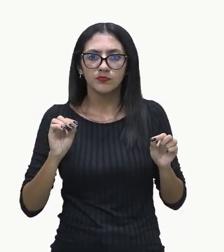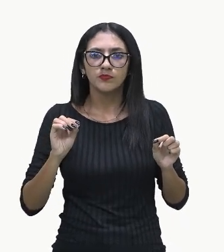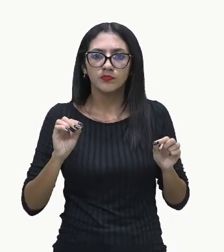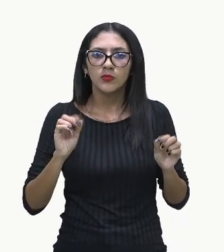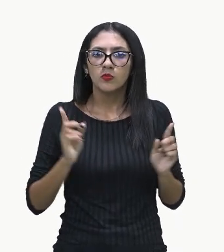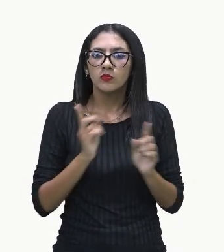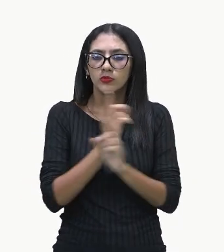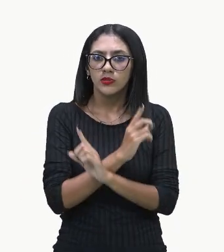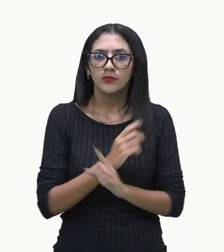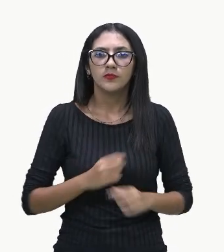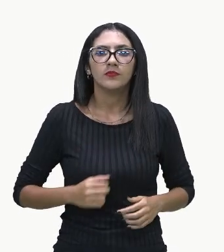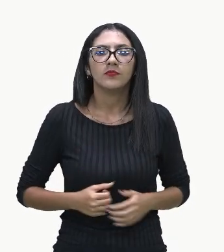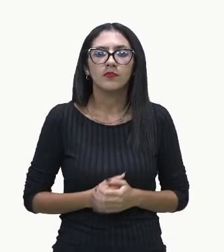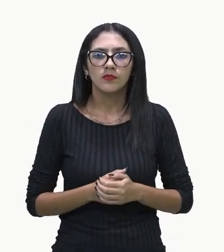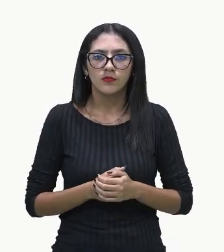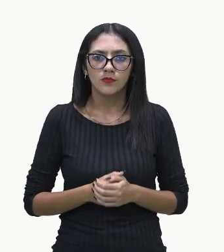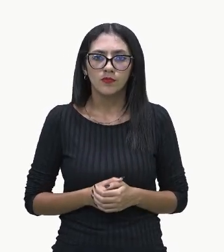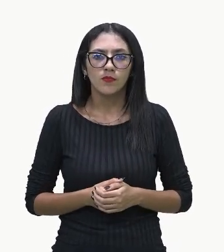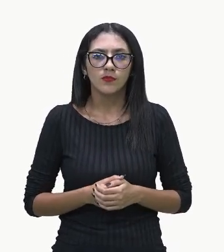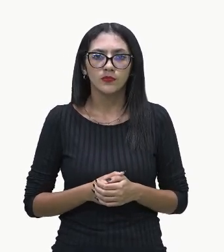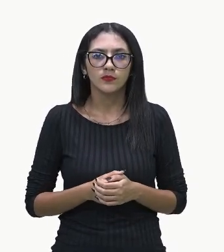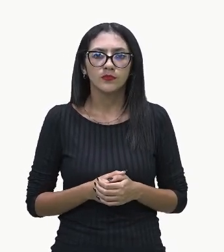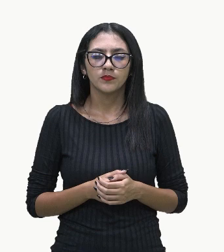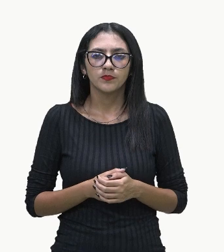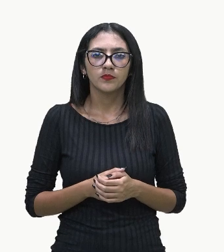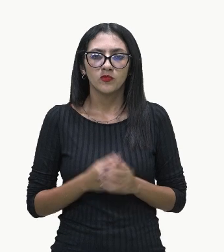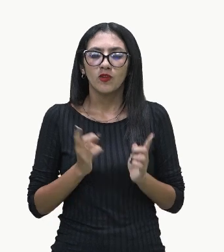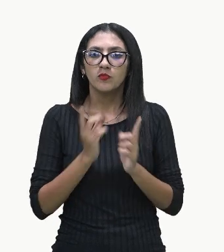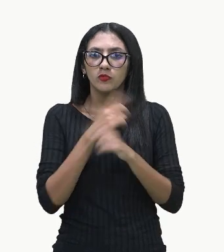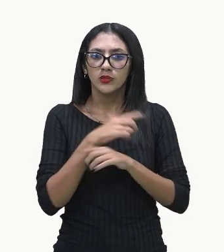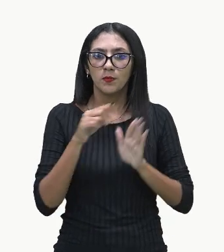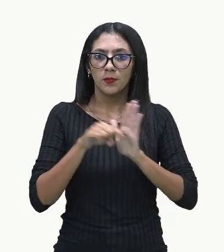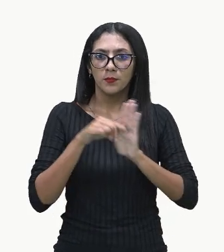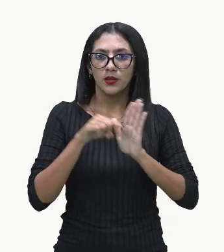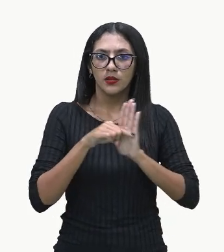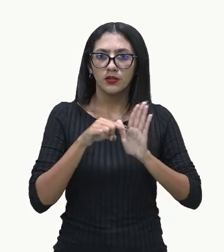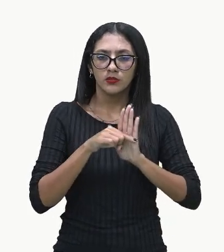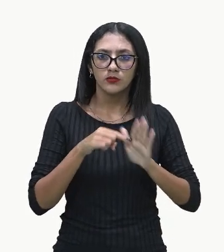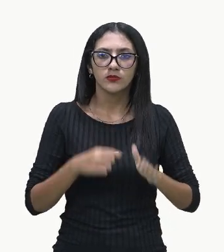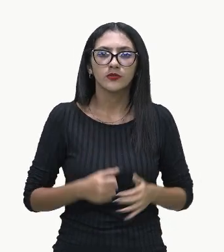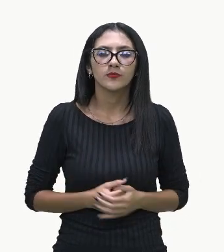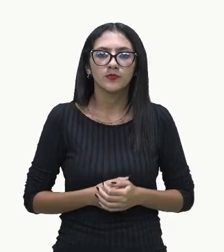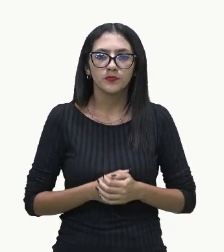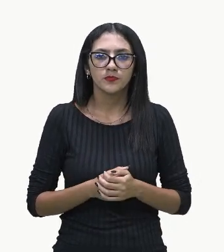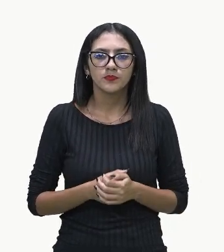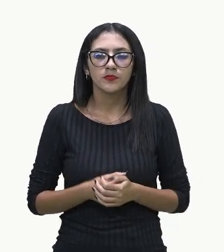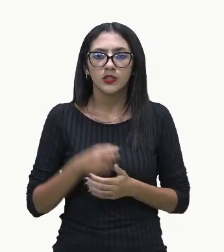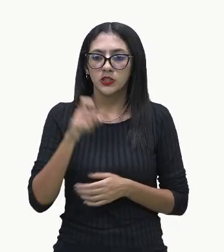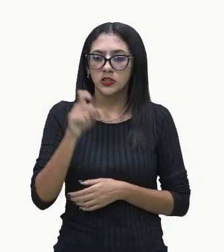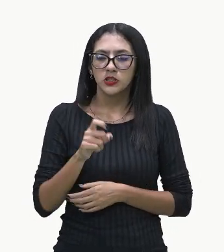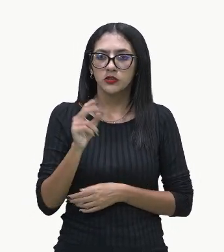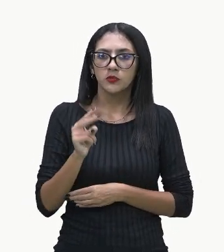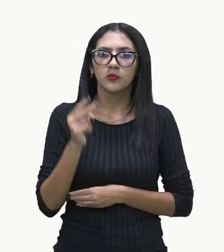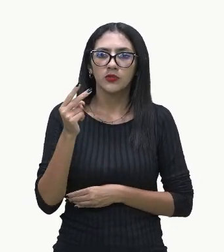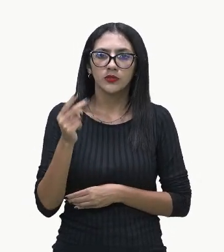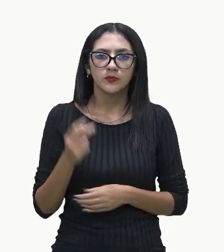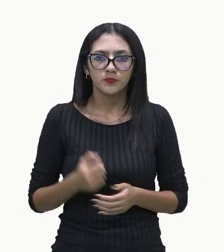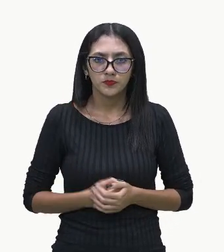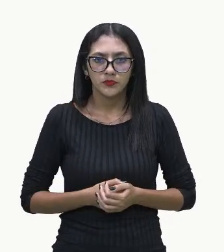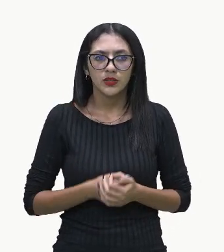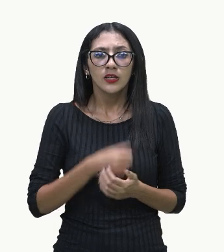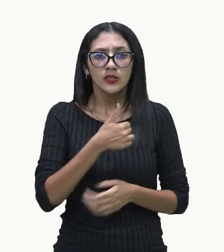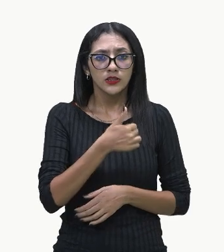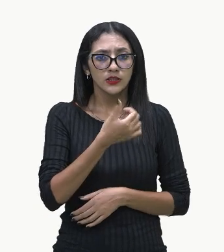169. Se ele é 25, ele vai passar menos 25. É igual a x ao quadrado.